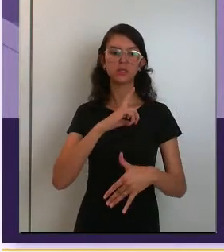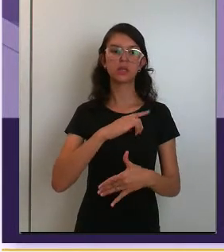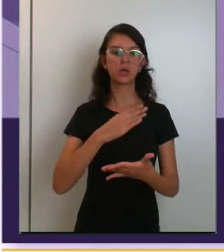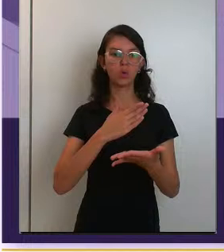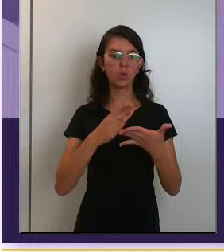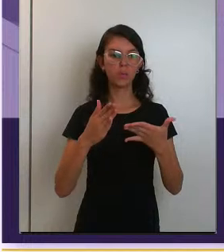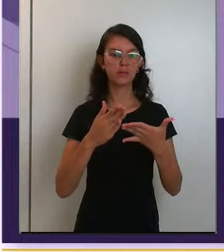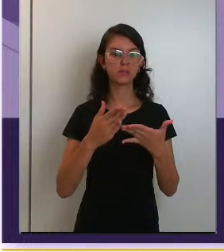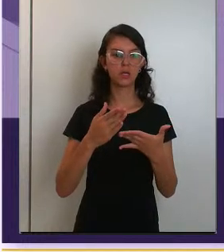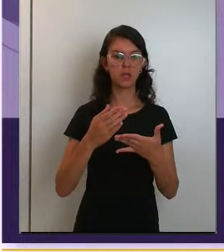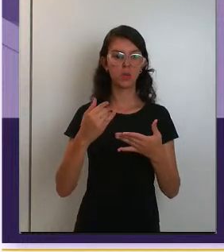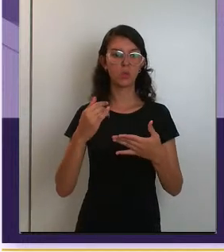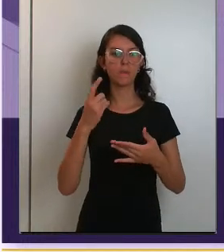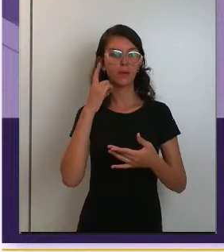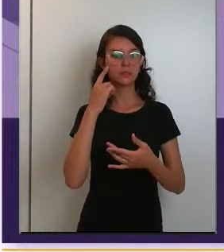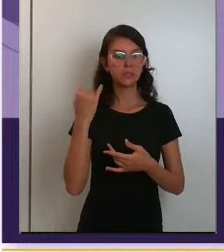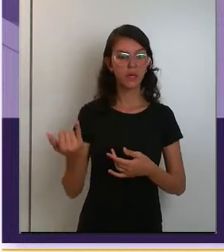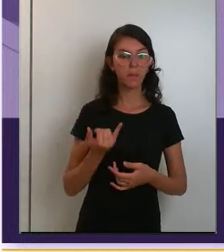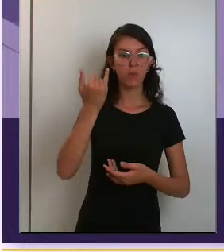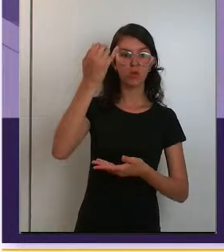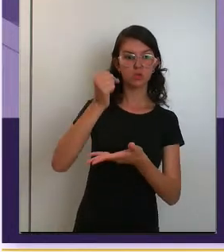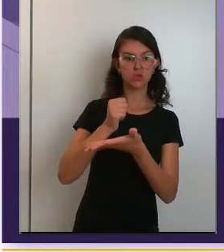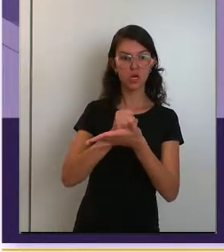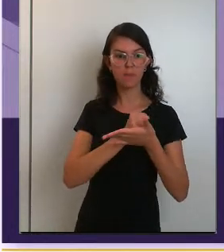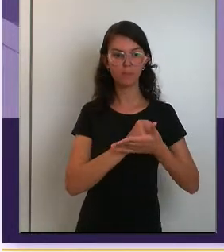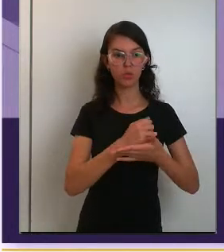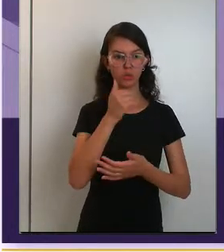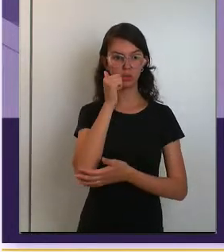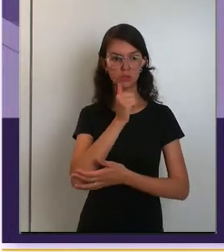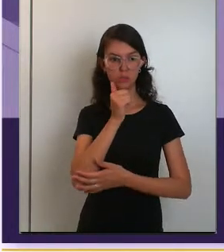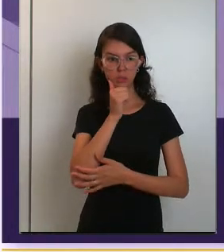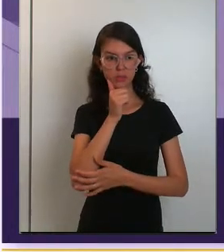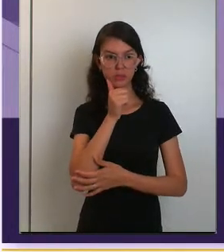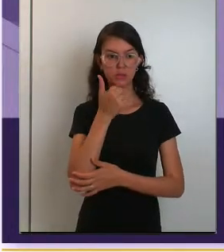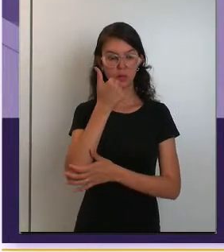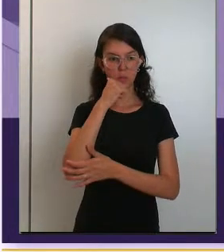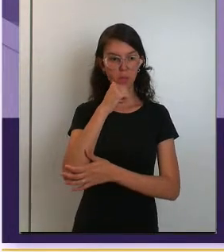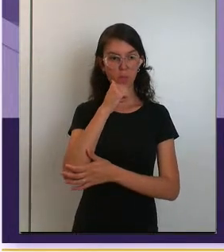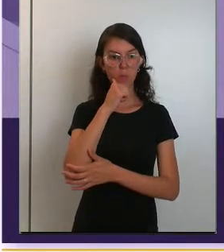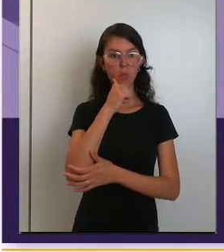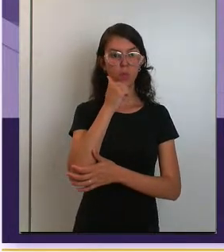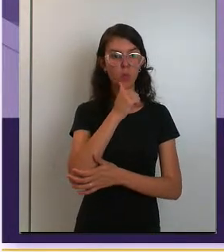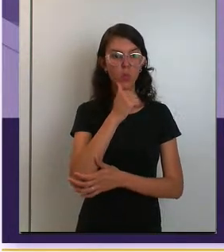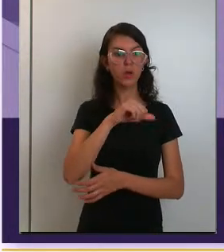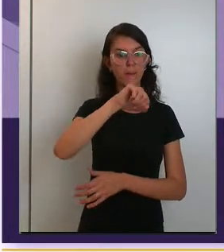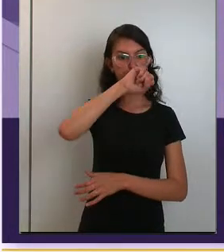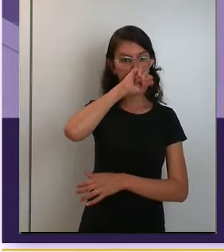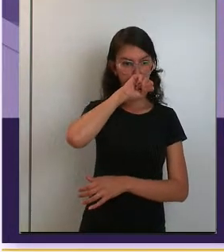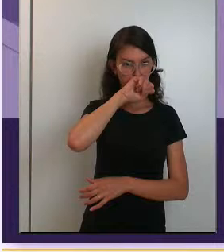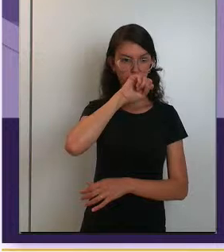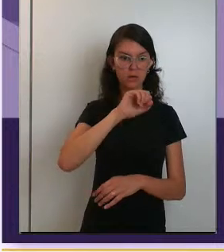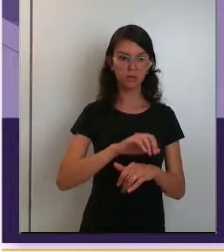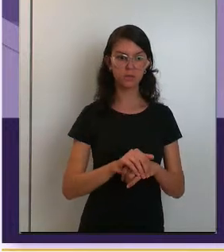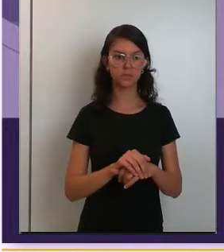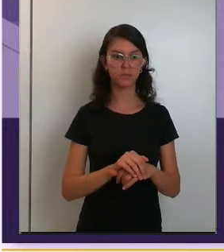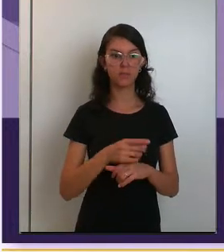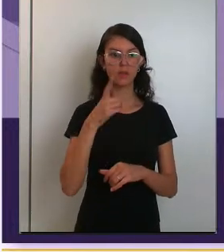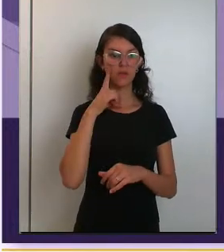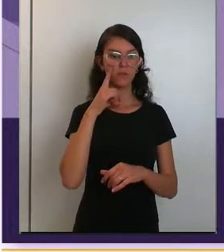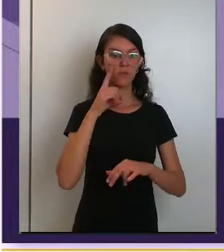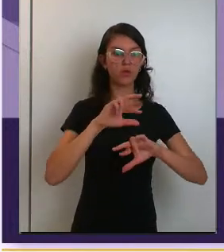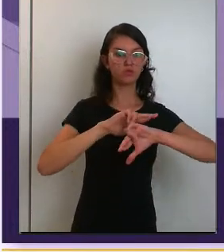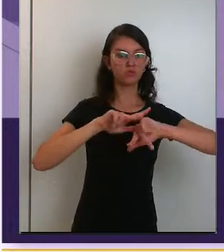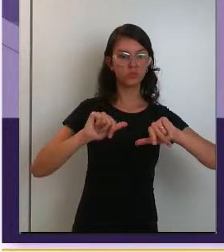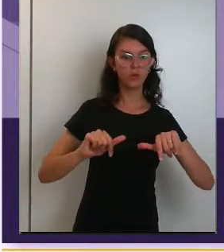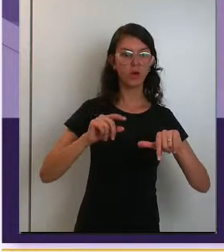importância do apoio às mulheres que são mães, justamente nesse momento em que se vê a diversidade como